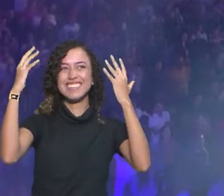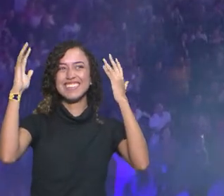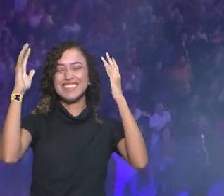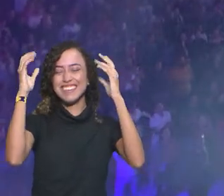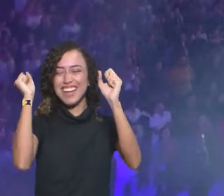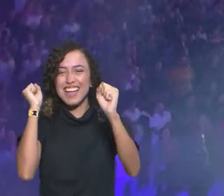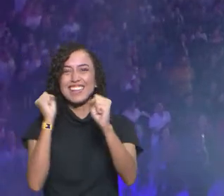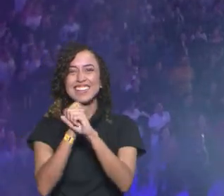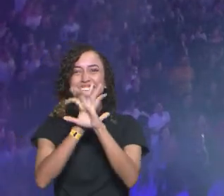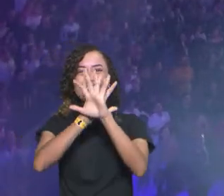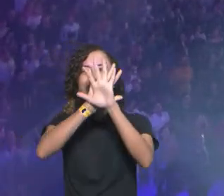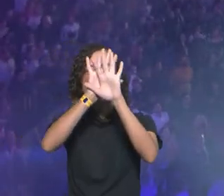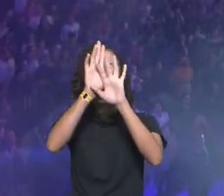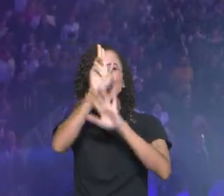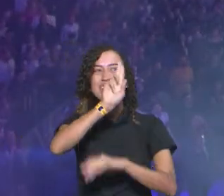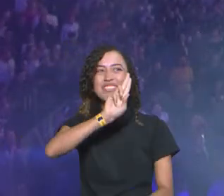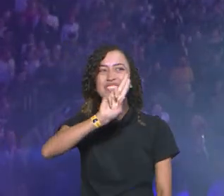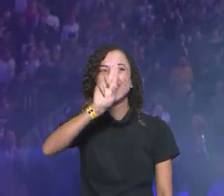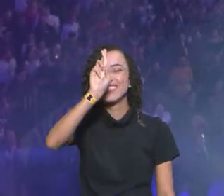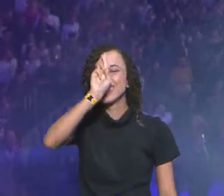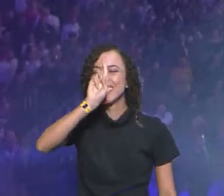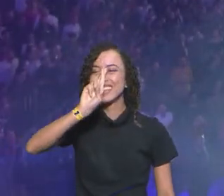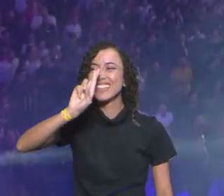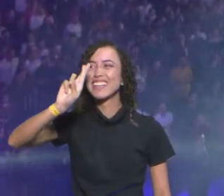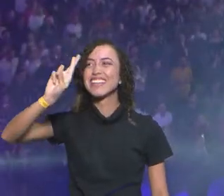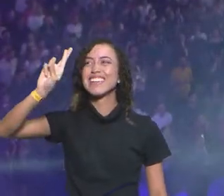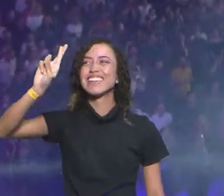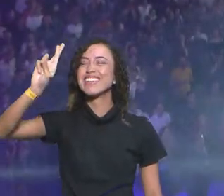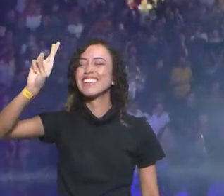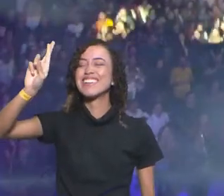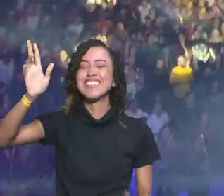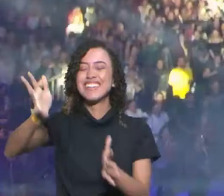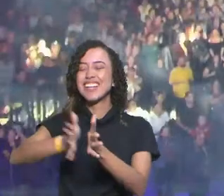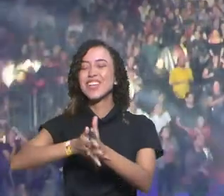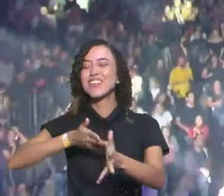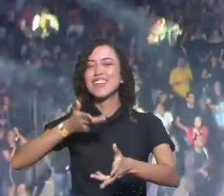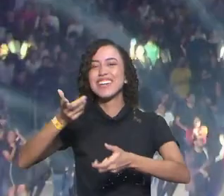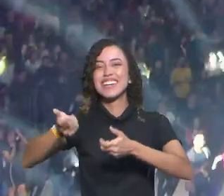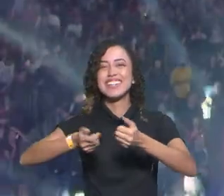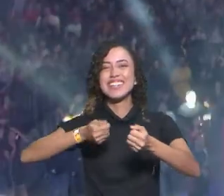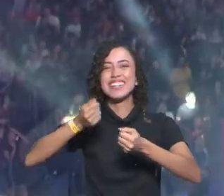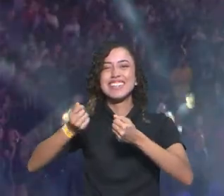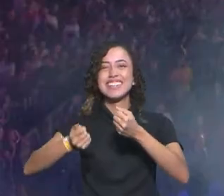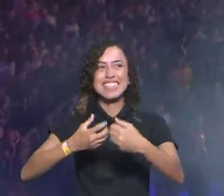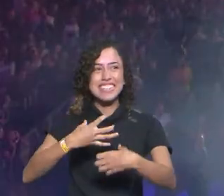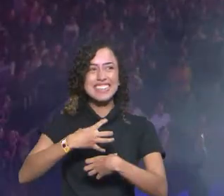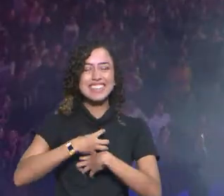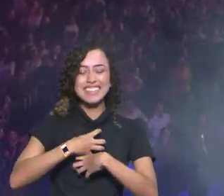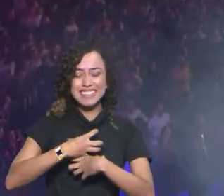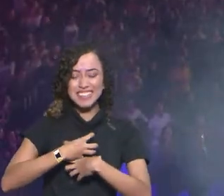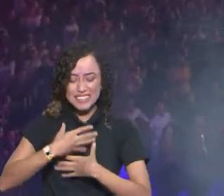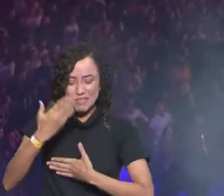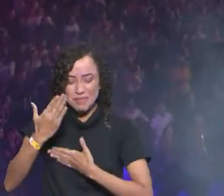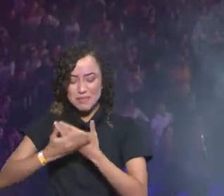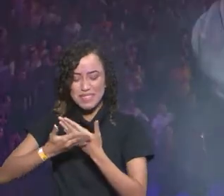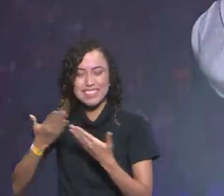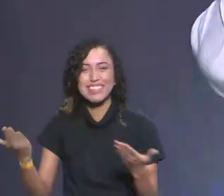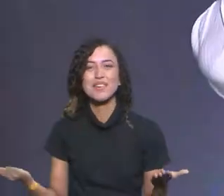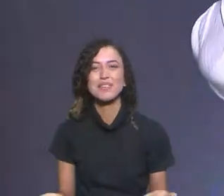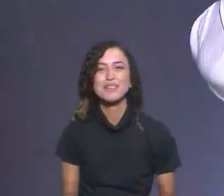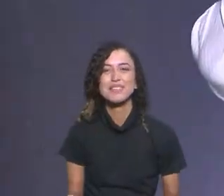da Glória o nome dele exalte o nome dele quem sente a presença